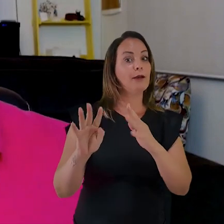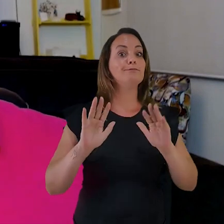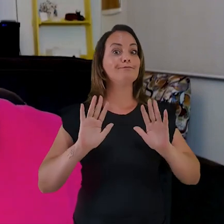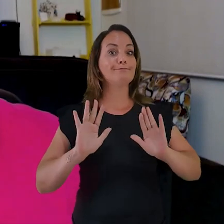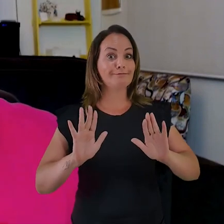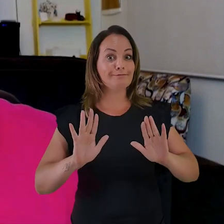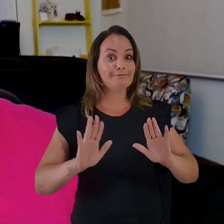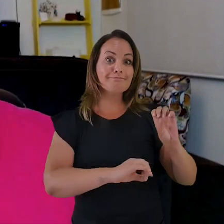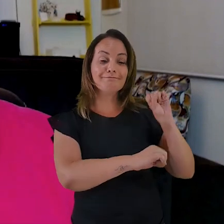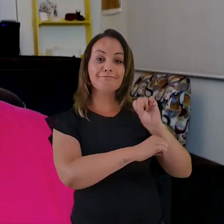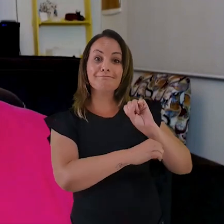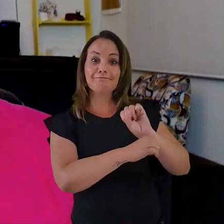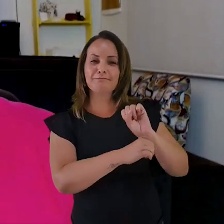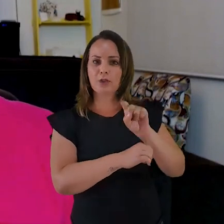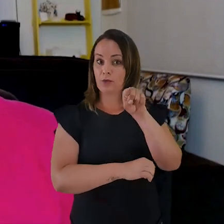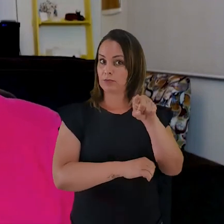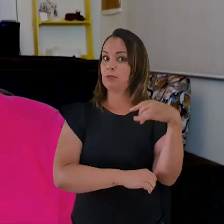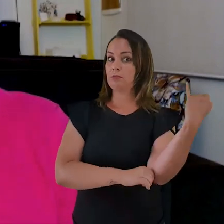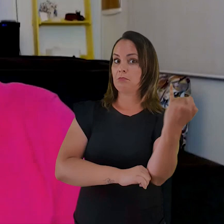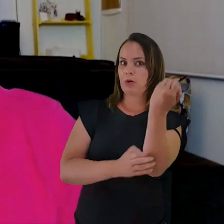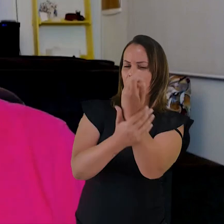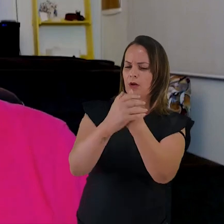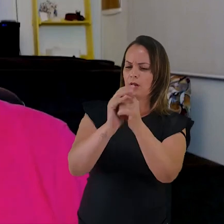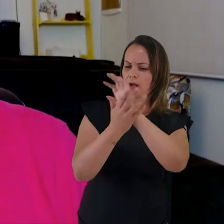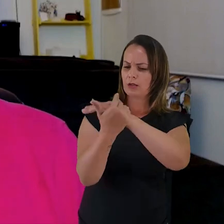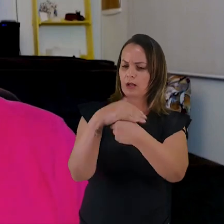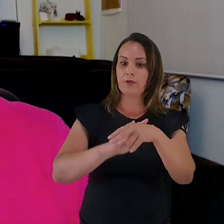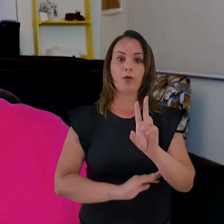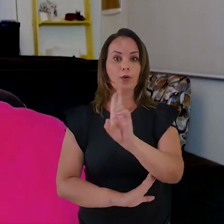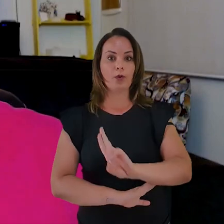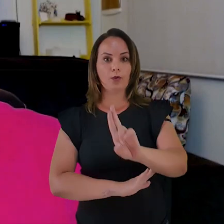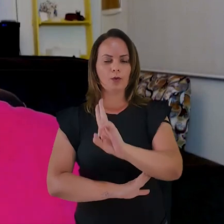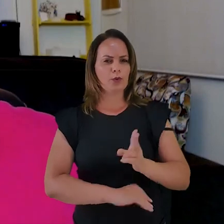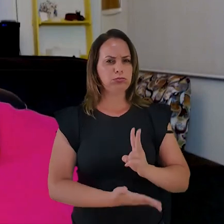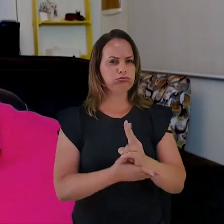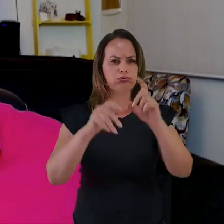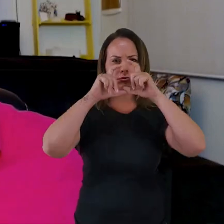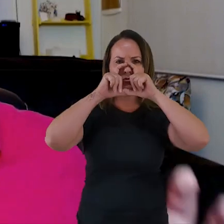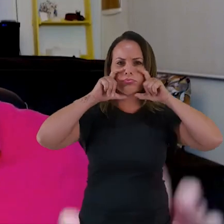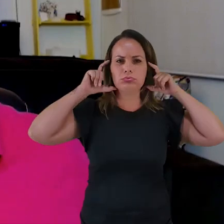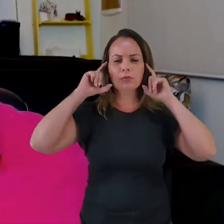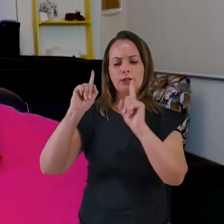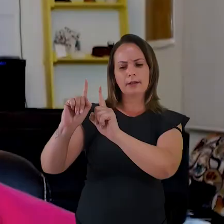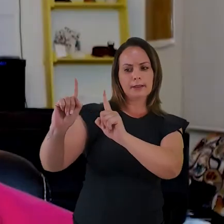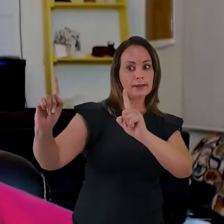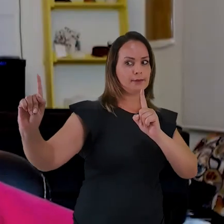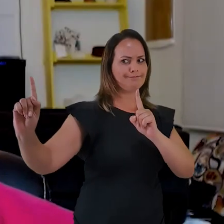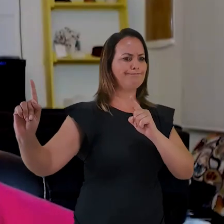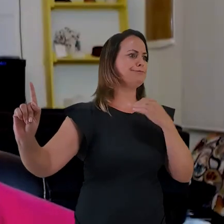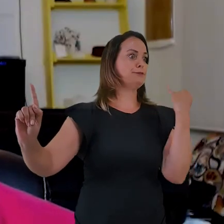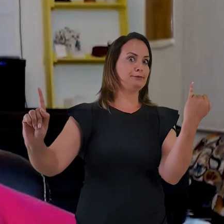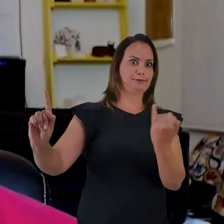acontece, lavem as mãos, usem sempre máscara, distanciamento entre as pessoas, isso é essencial. Ah,